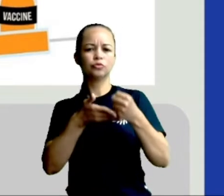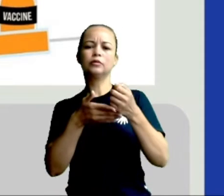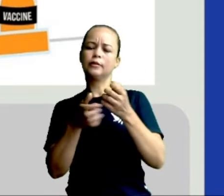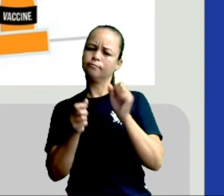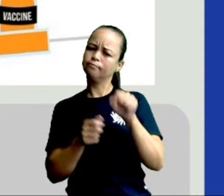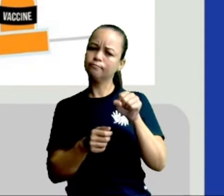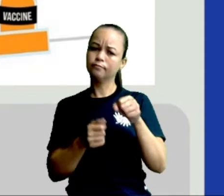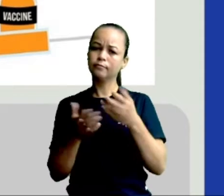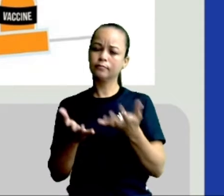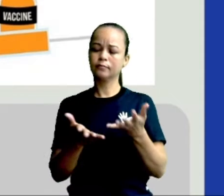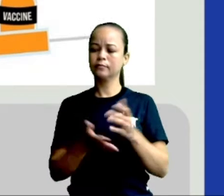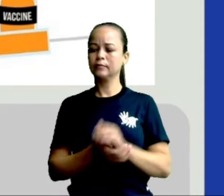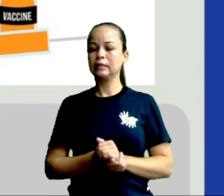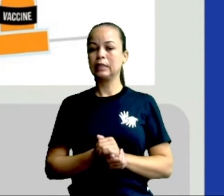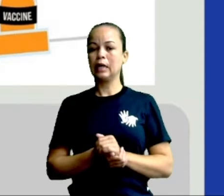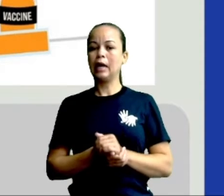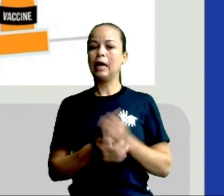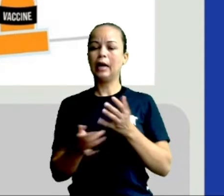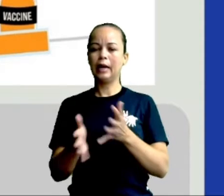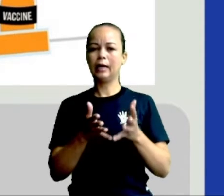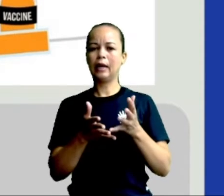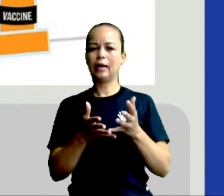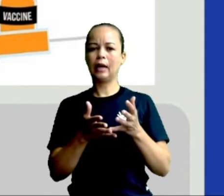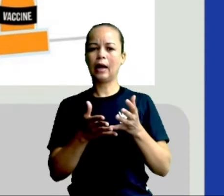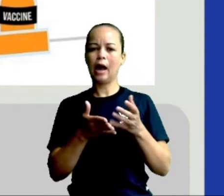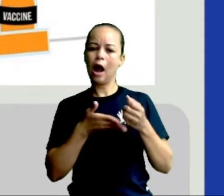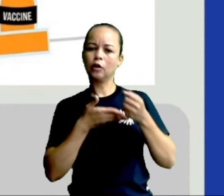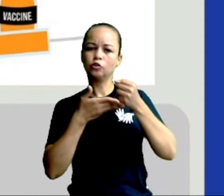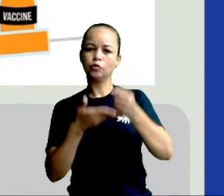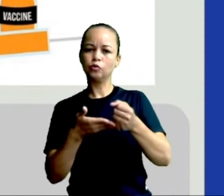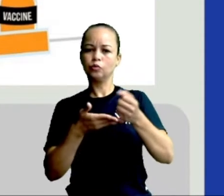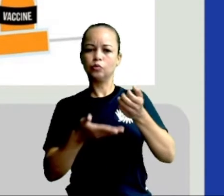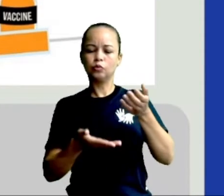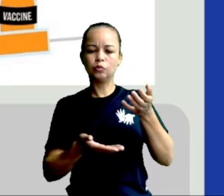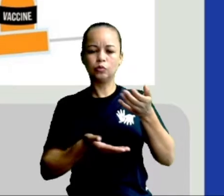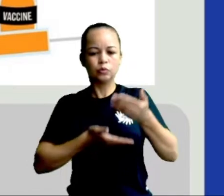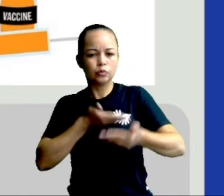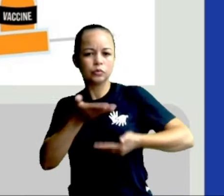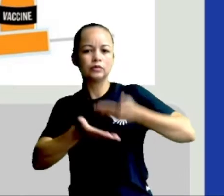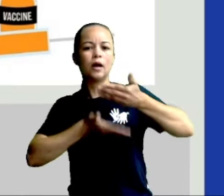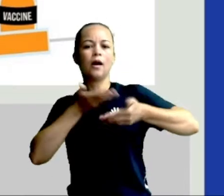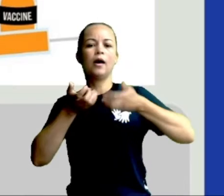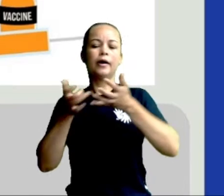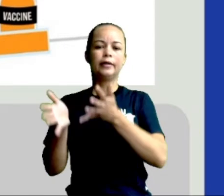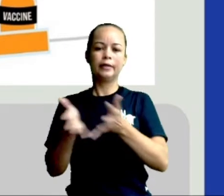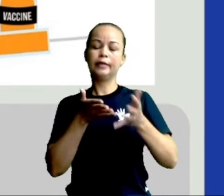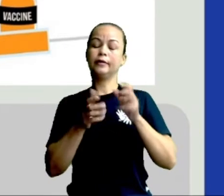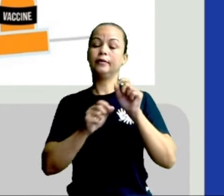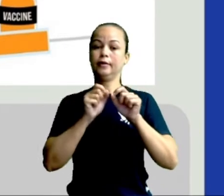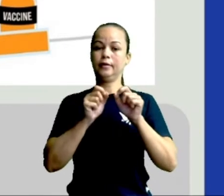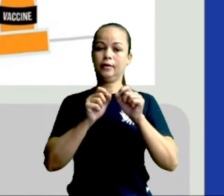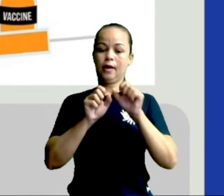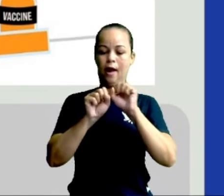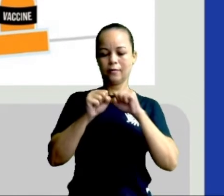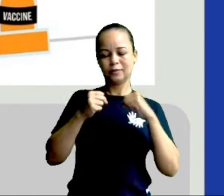enormemente. Ela contribui de modo que a sociedade